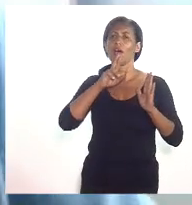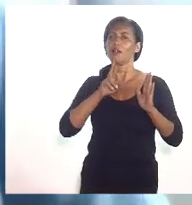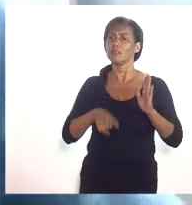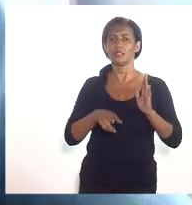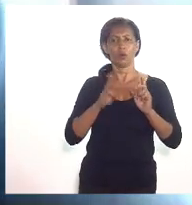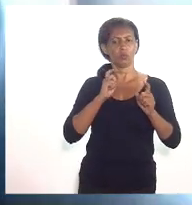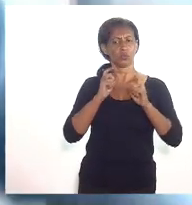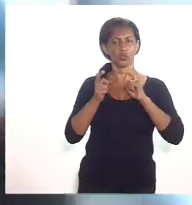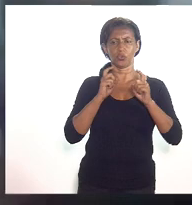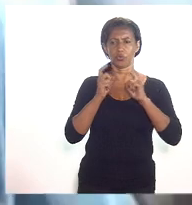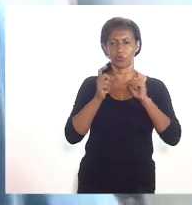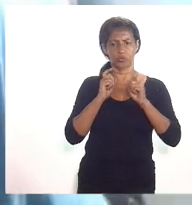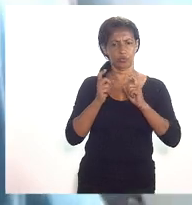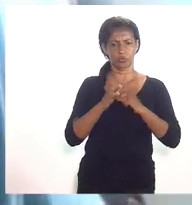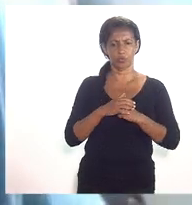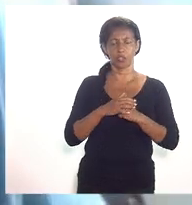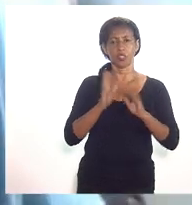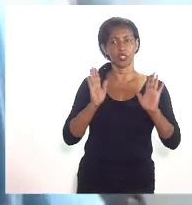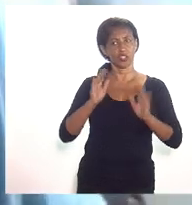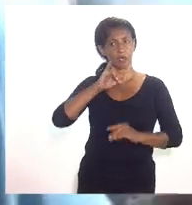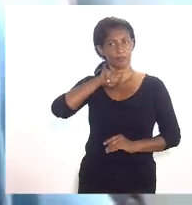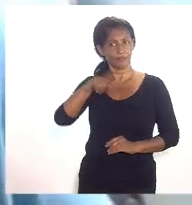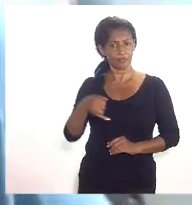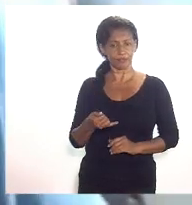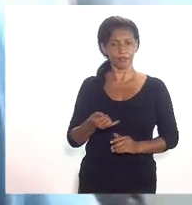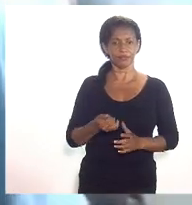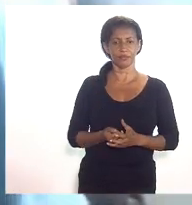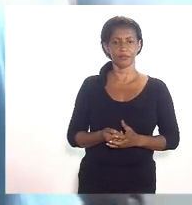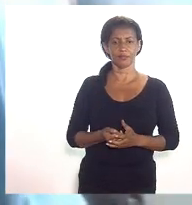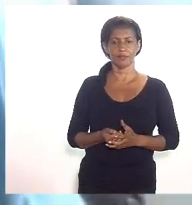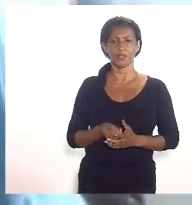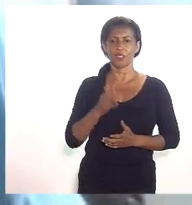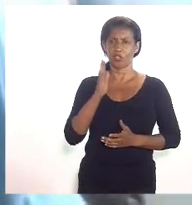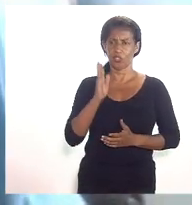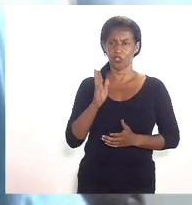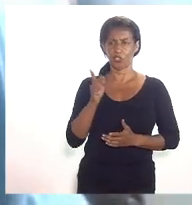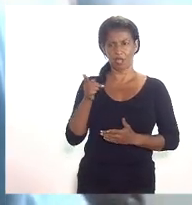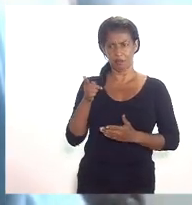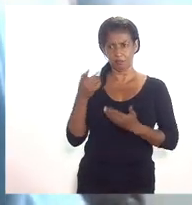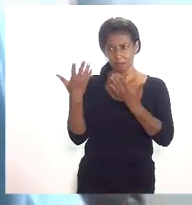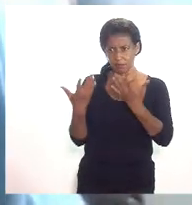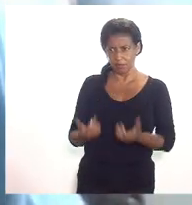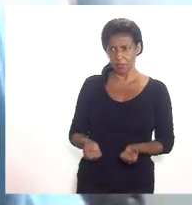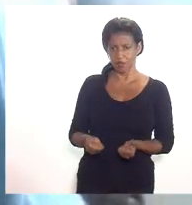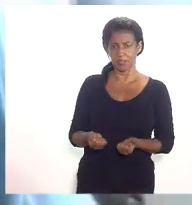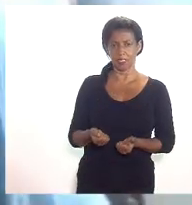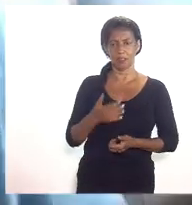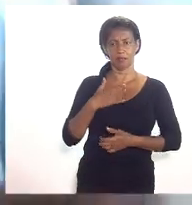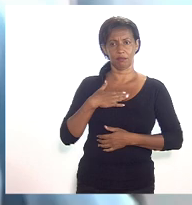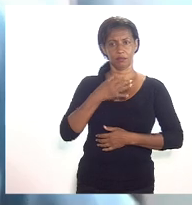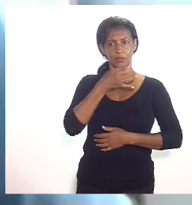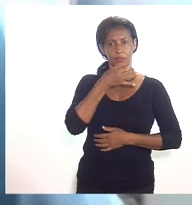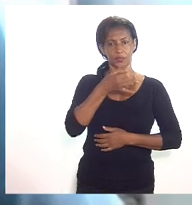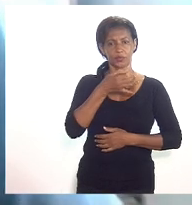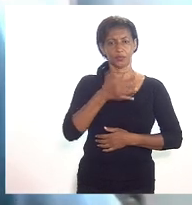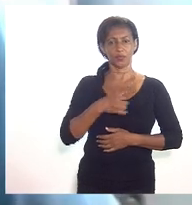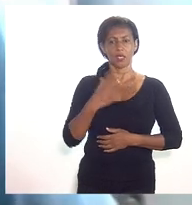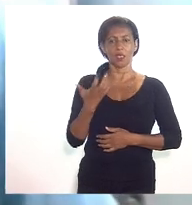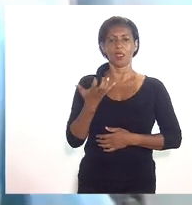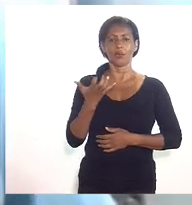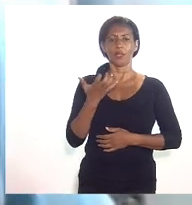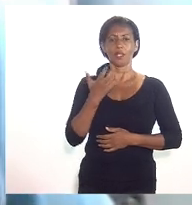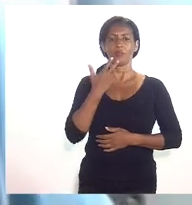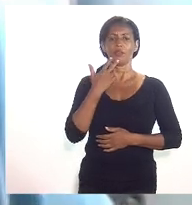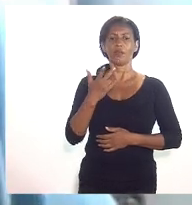voto divergente. E, já aproveitando o ensejo, caso Vossa Excelência acate essa minha questão, eu quero